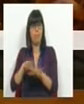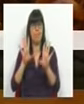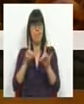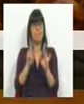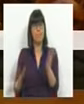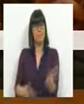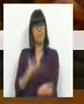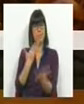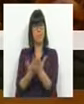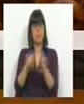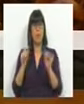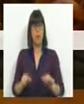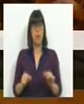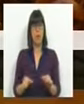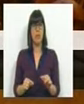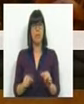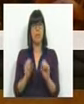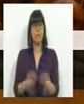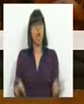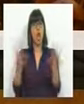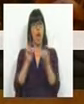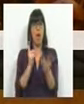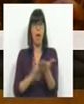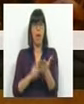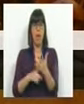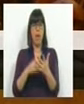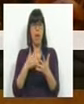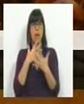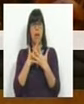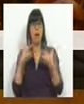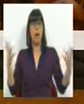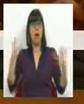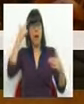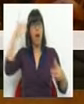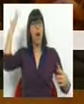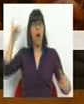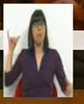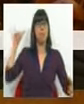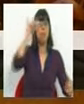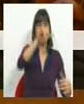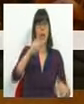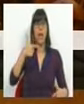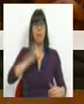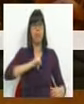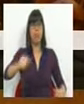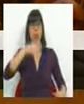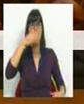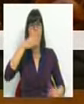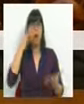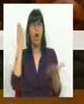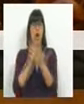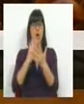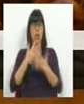Esta proposta é a nova versão das megalomanias dos aeroportos, dos TGVs, das